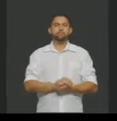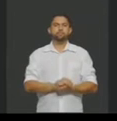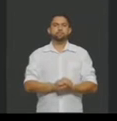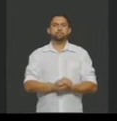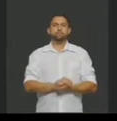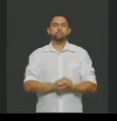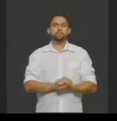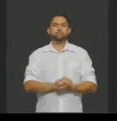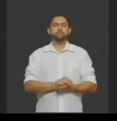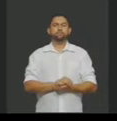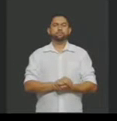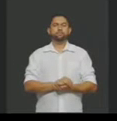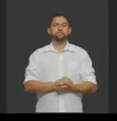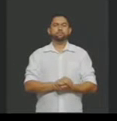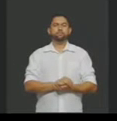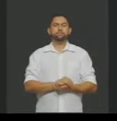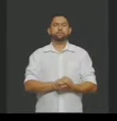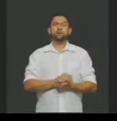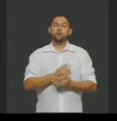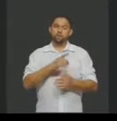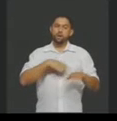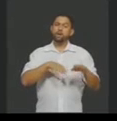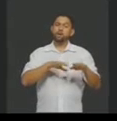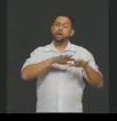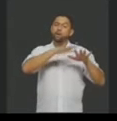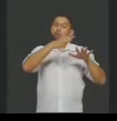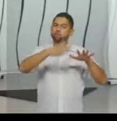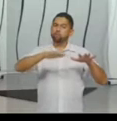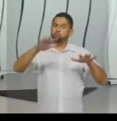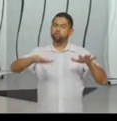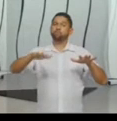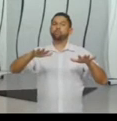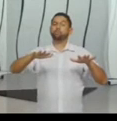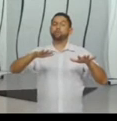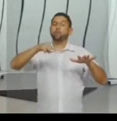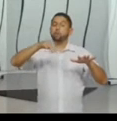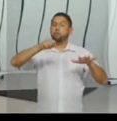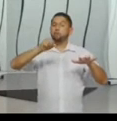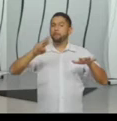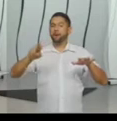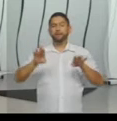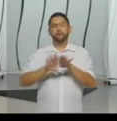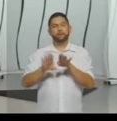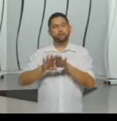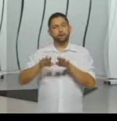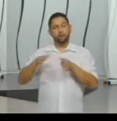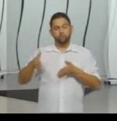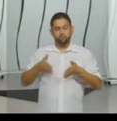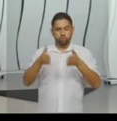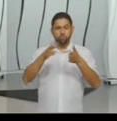de água salgada e também de água doce, que fique claro isso.